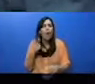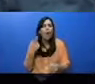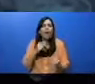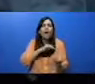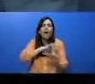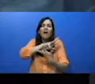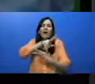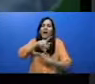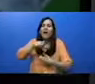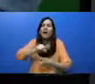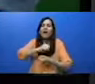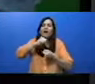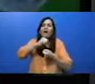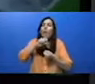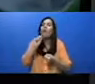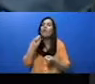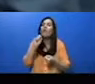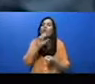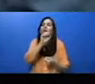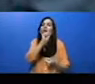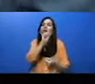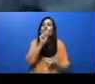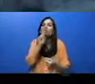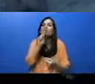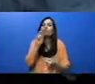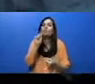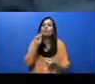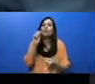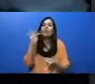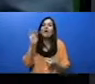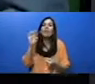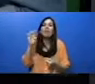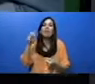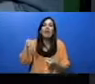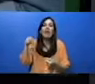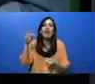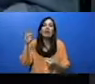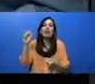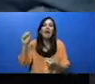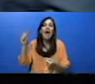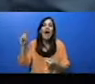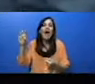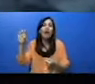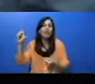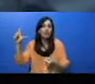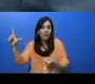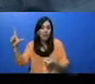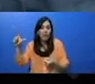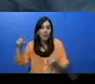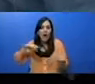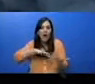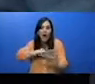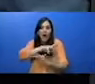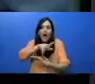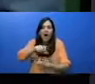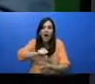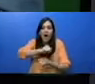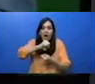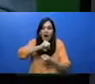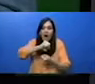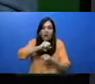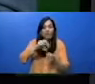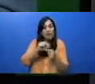que é isso, utilização sustentável, professora? É nós colocarmos no nosso estilo de vida atitudes que